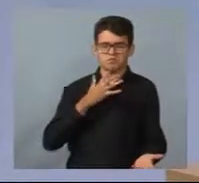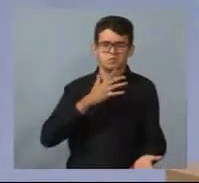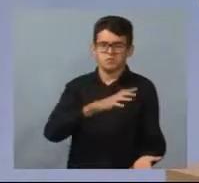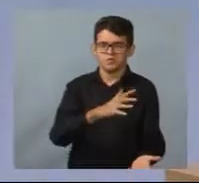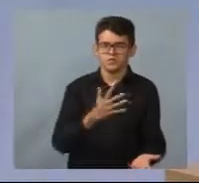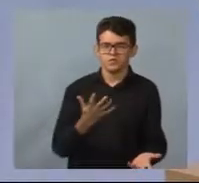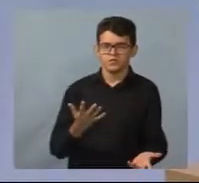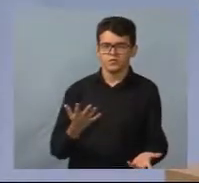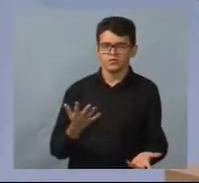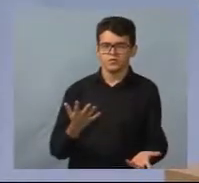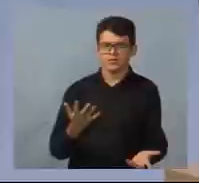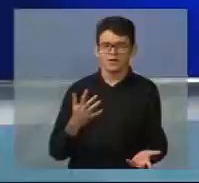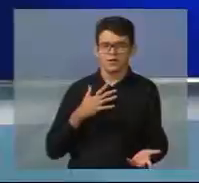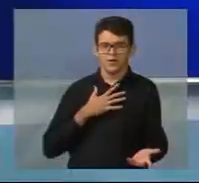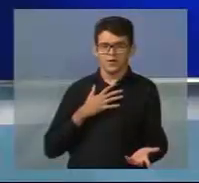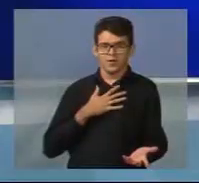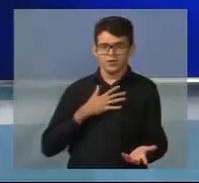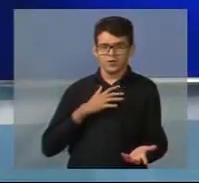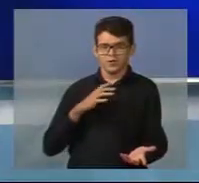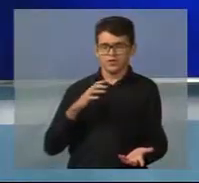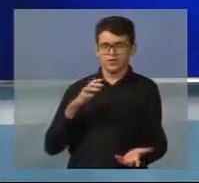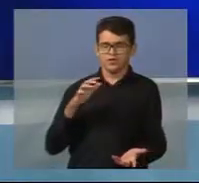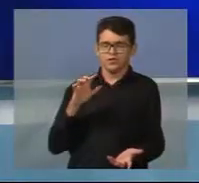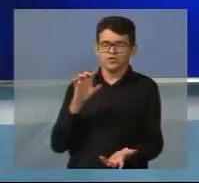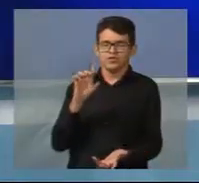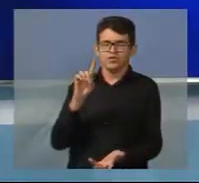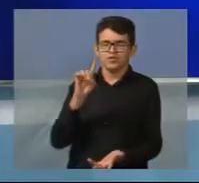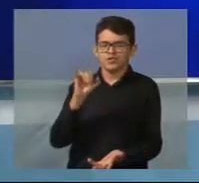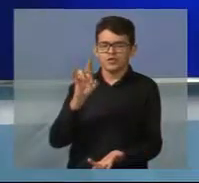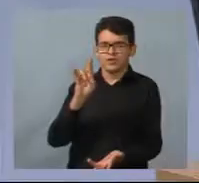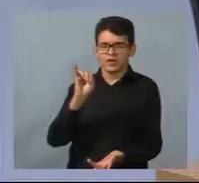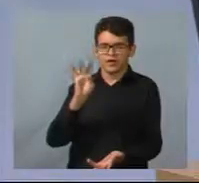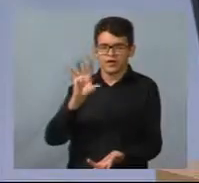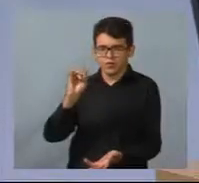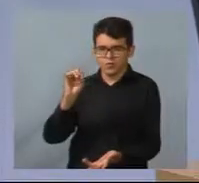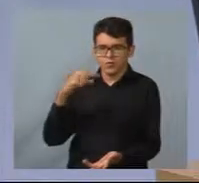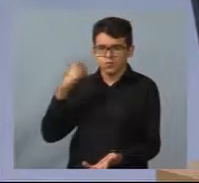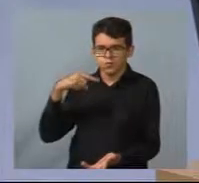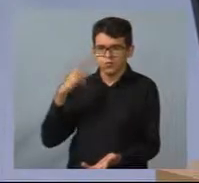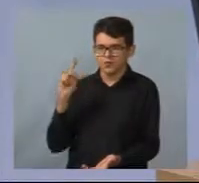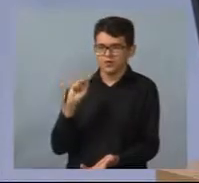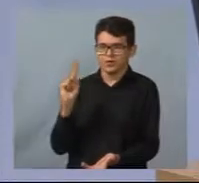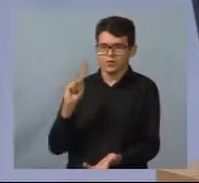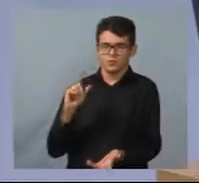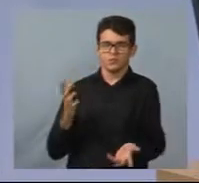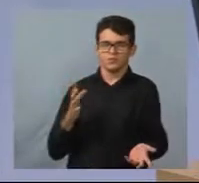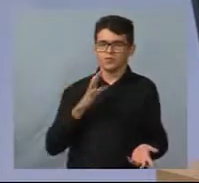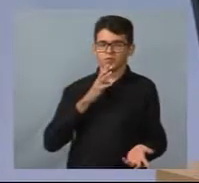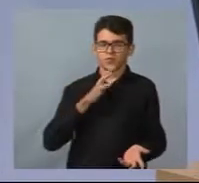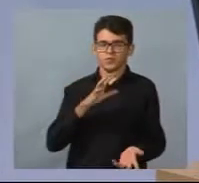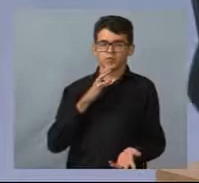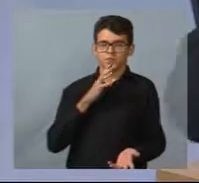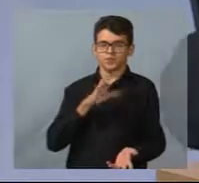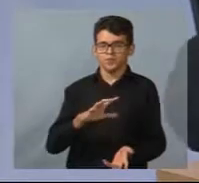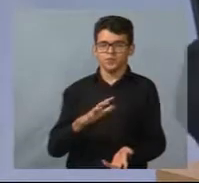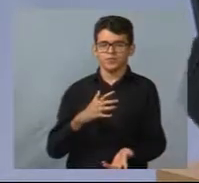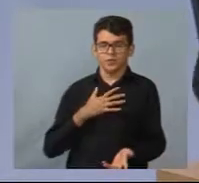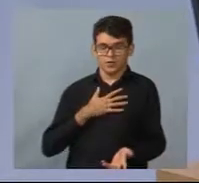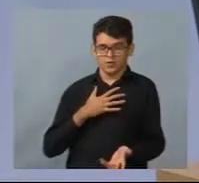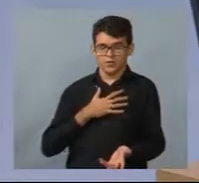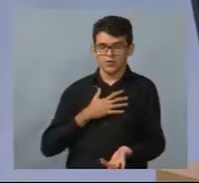sou canhoto, sou direito. Está aqui com a caneta, escrevo com a mão esquerda. Só no quadro negro com a direita,